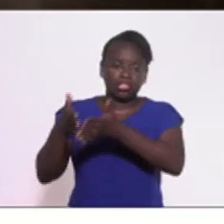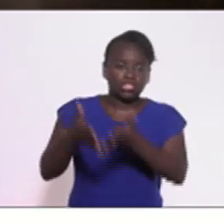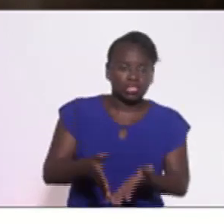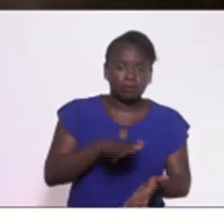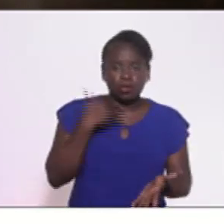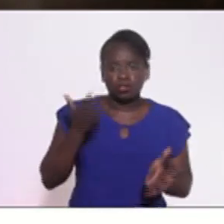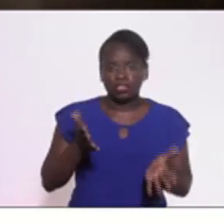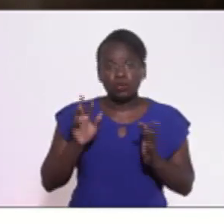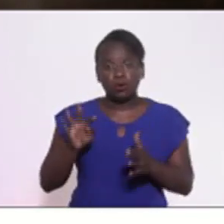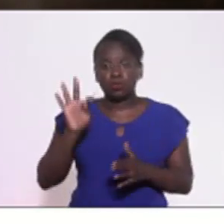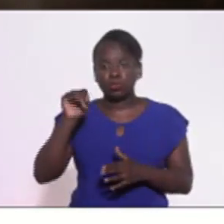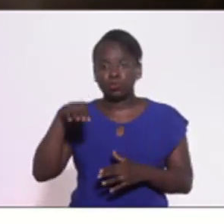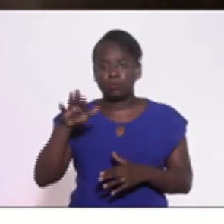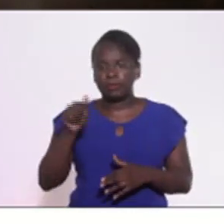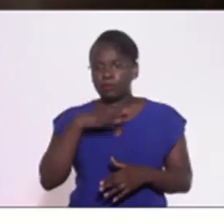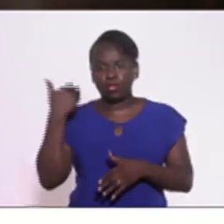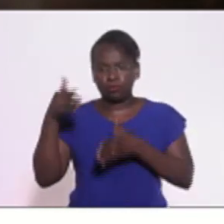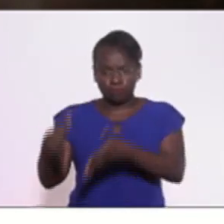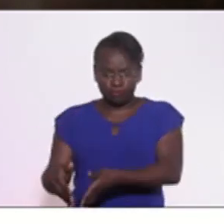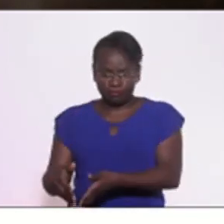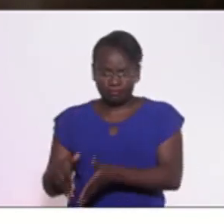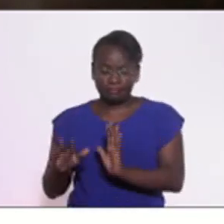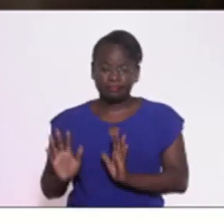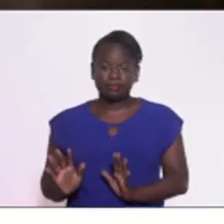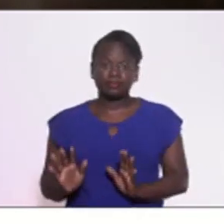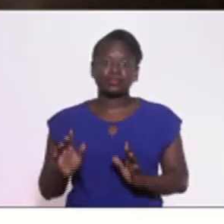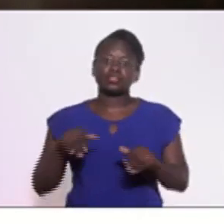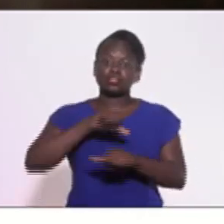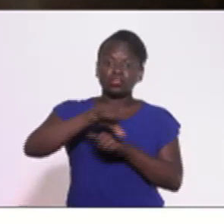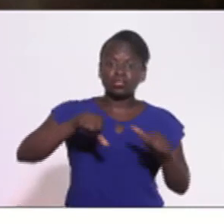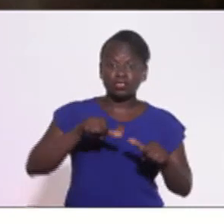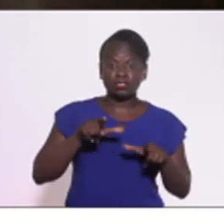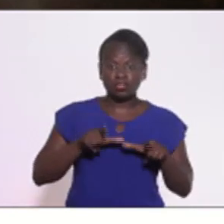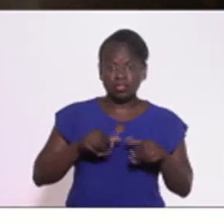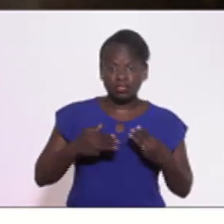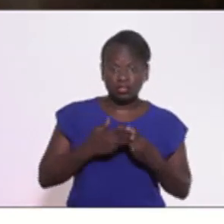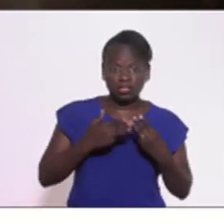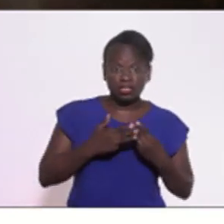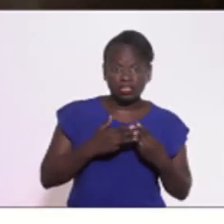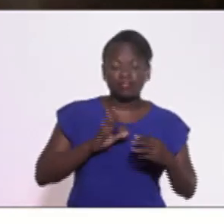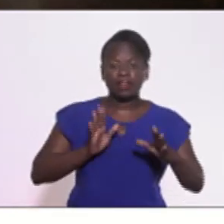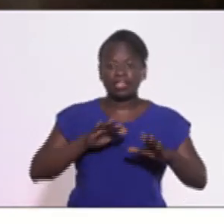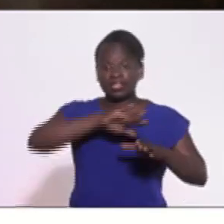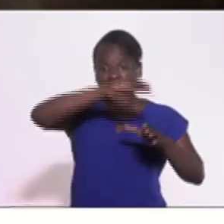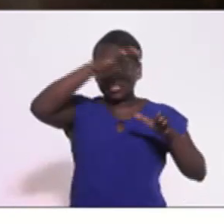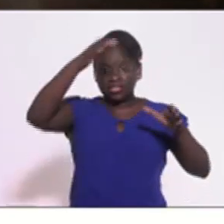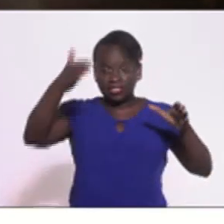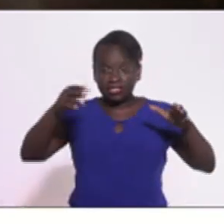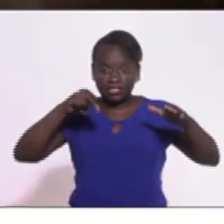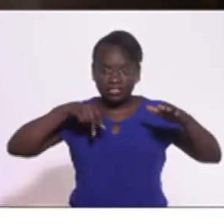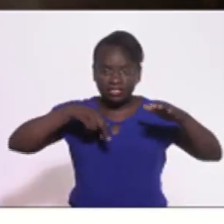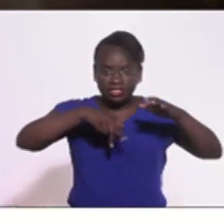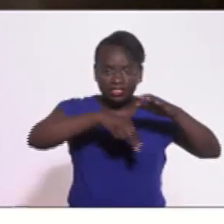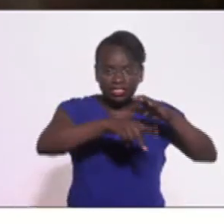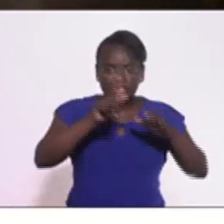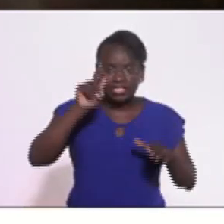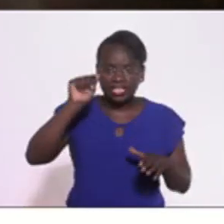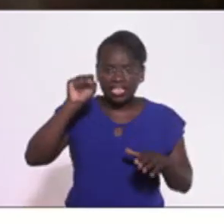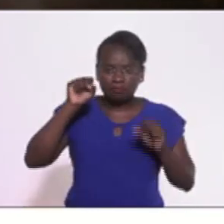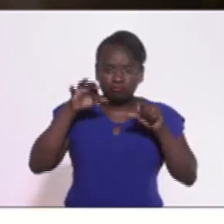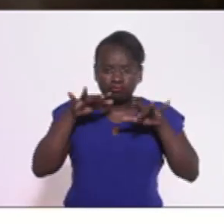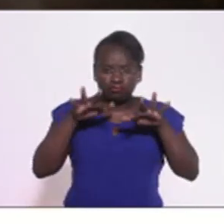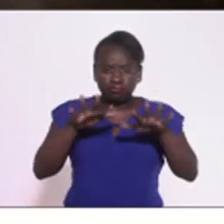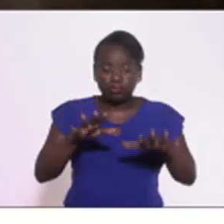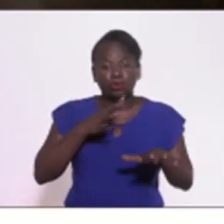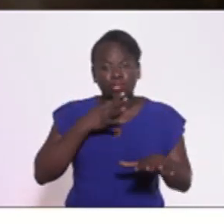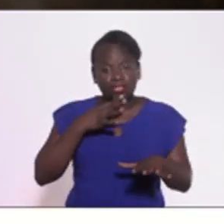de tumbeiros. E os judeus iam para as câmaras de gás, que eu conheci em Israel, depois